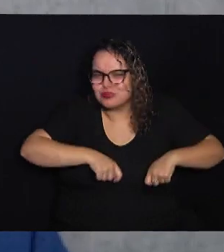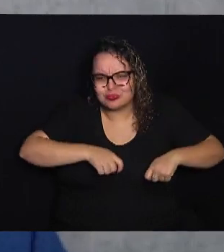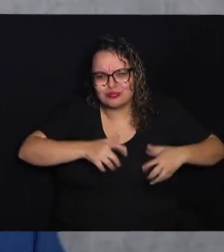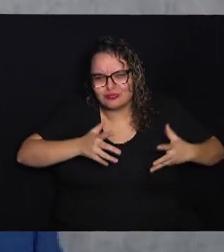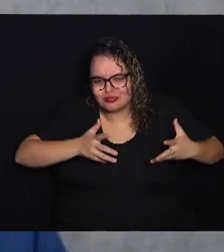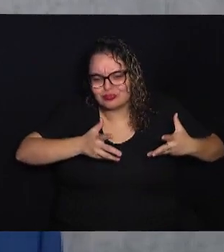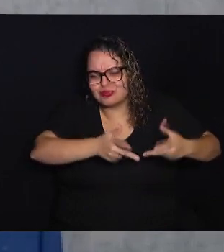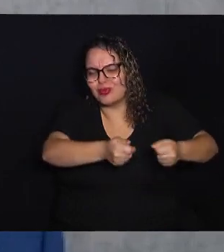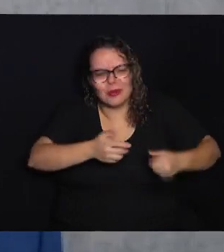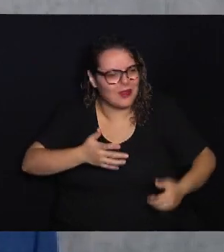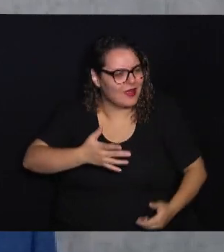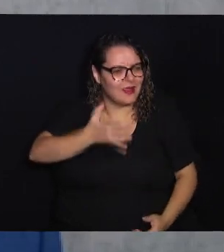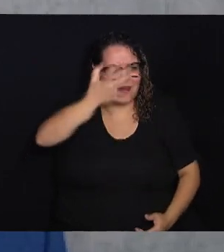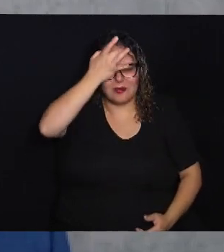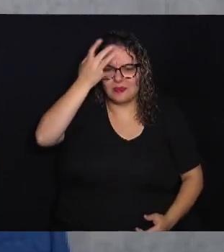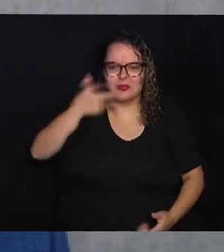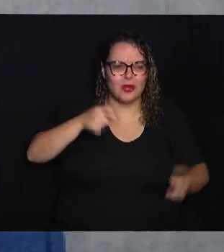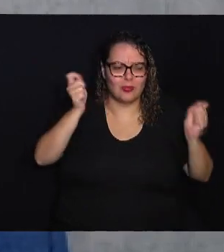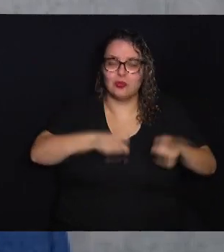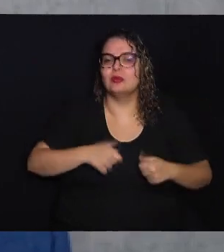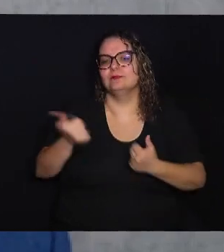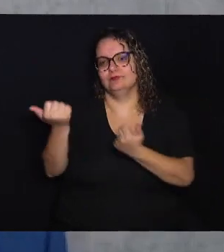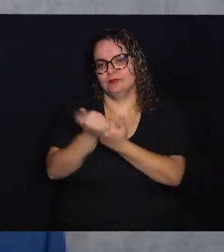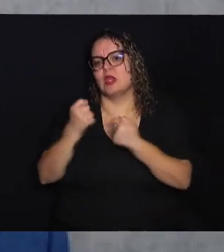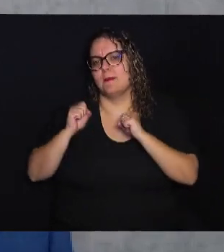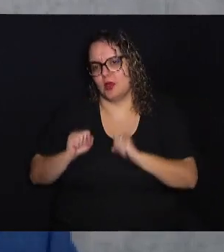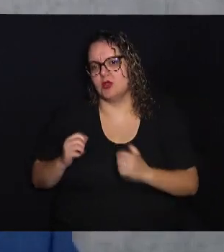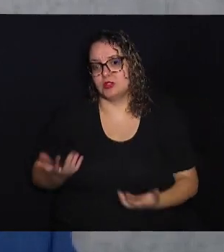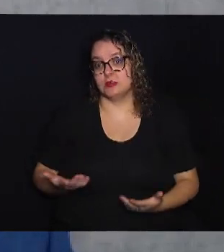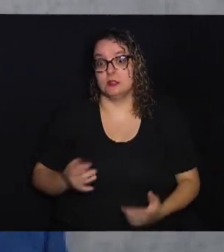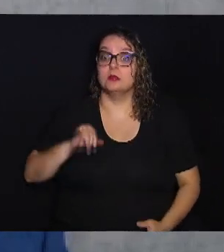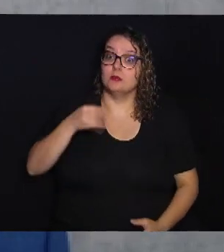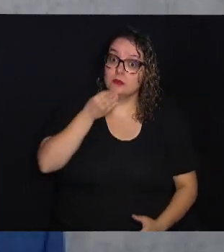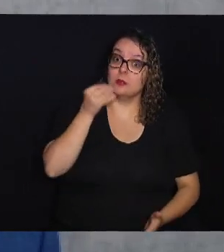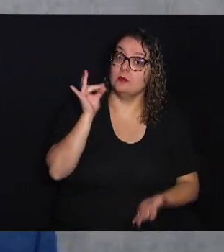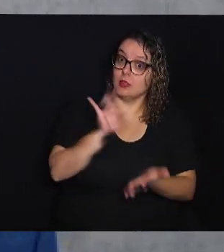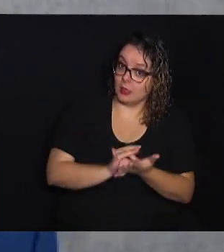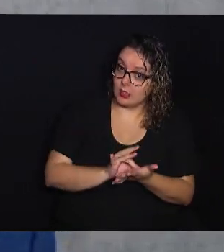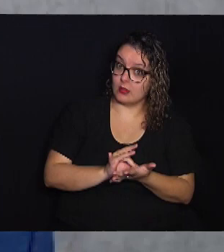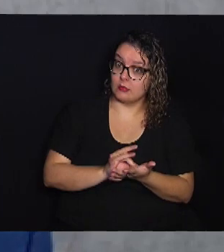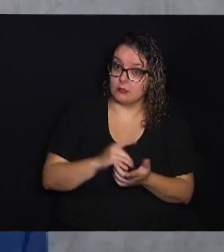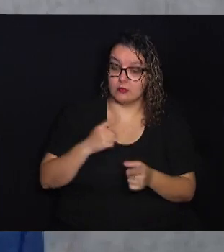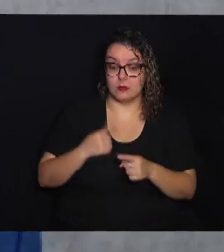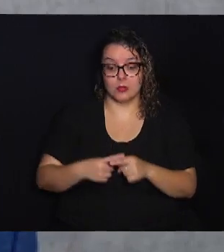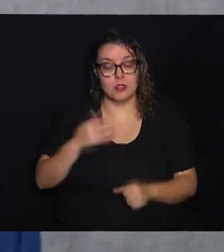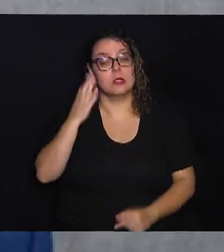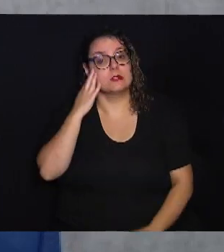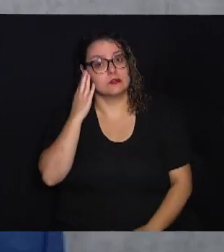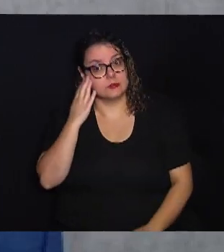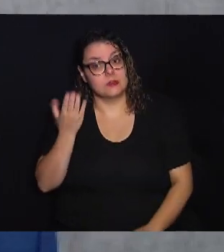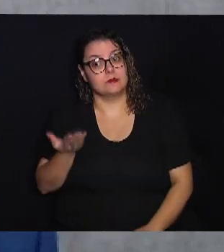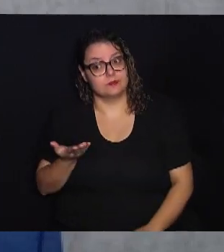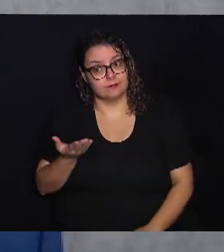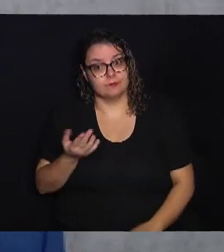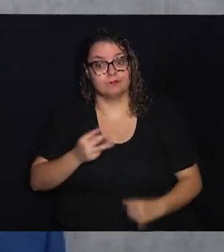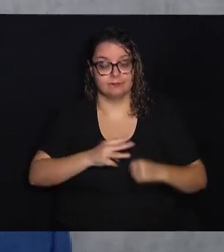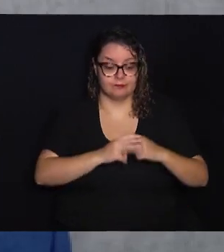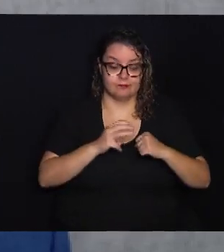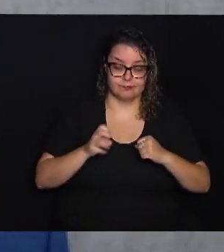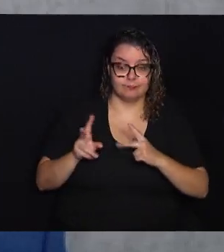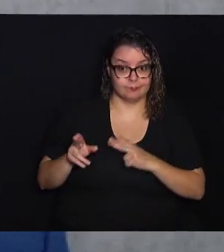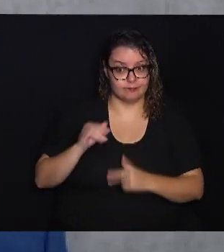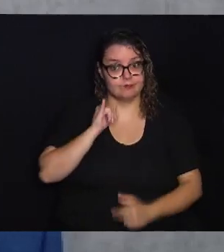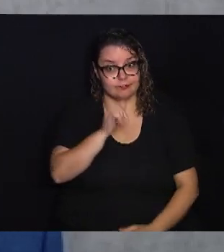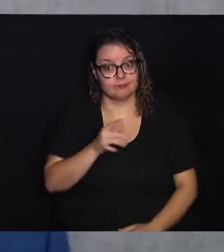mulheres competentíssimas que estão ocupando esses cargos. Então, a gente precisa oportunizar isso de uma forma real, porque a gente